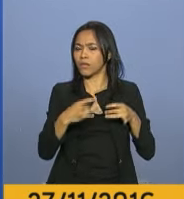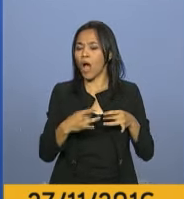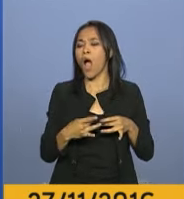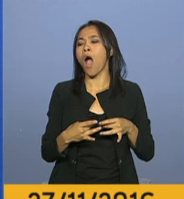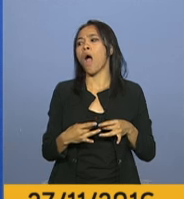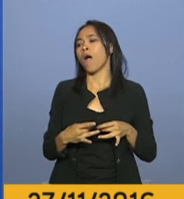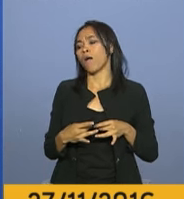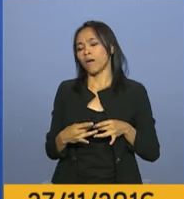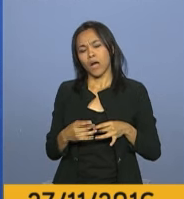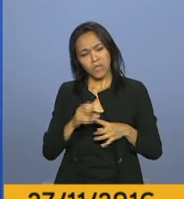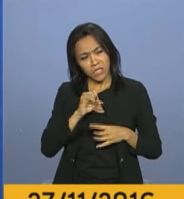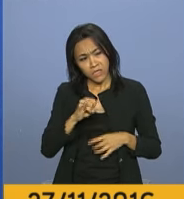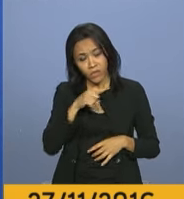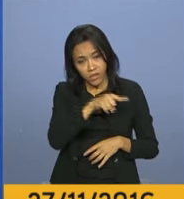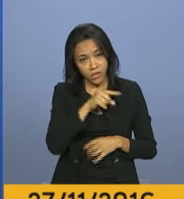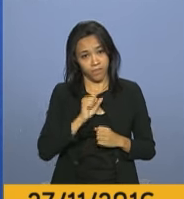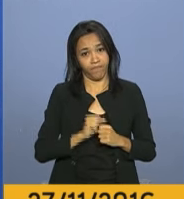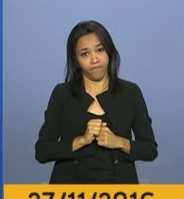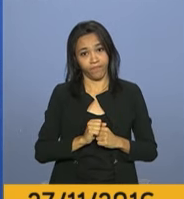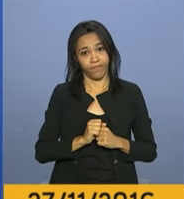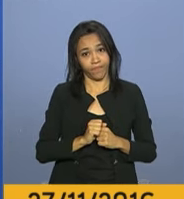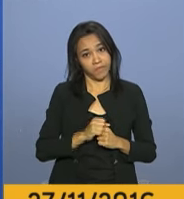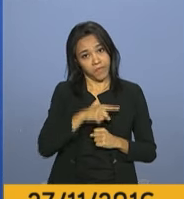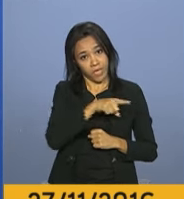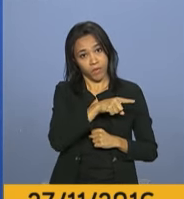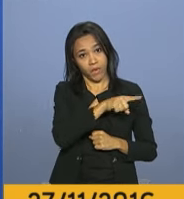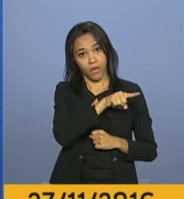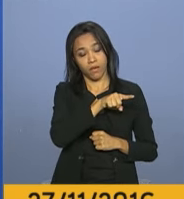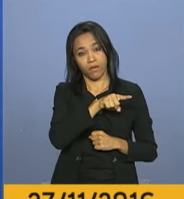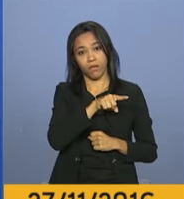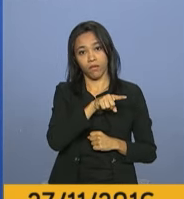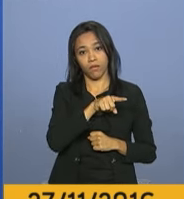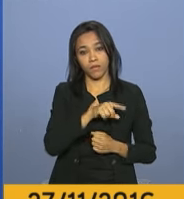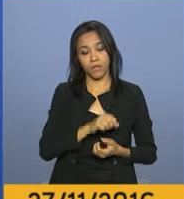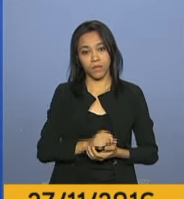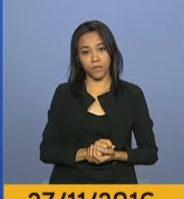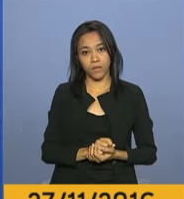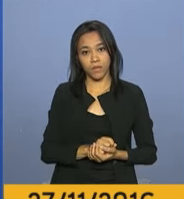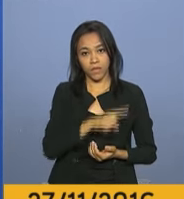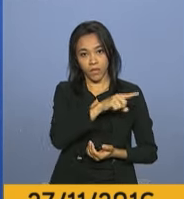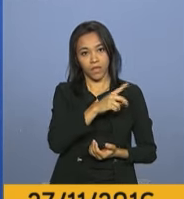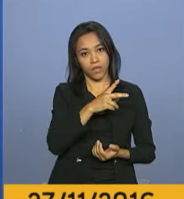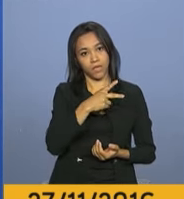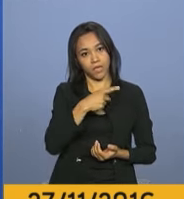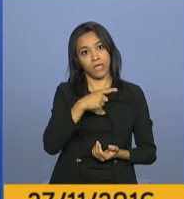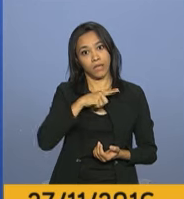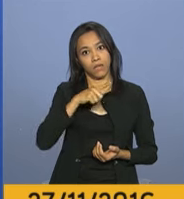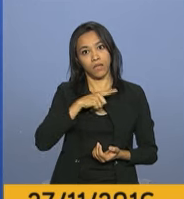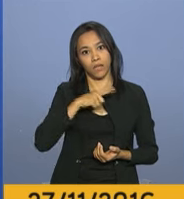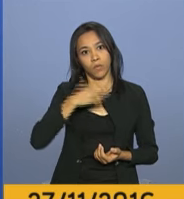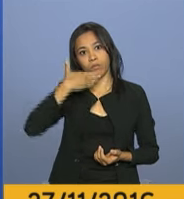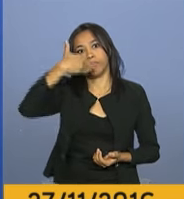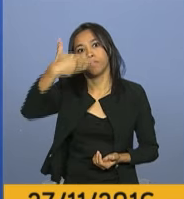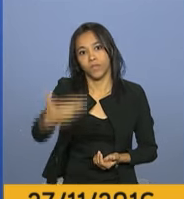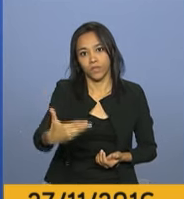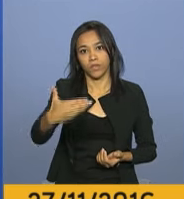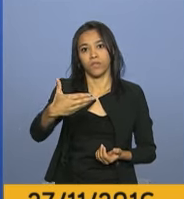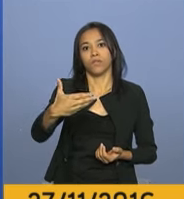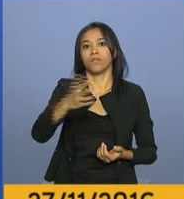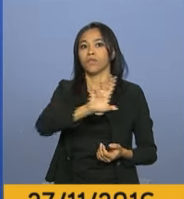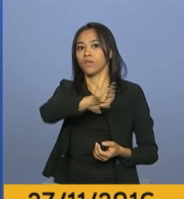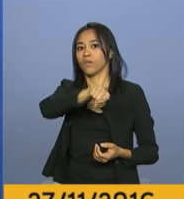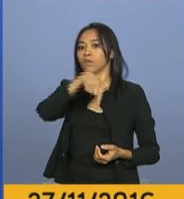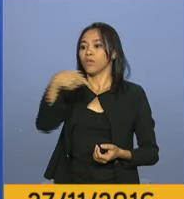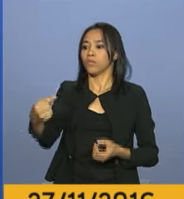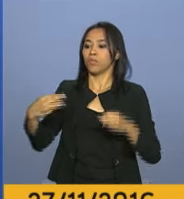se você... Sim, porque ele registrava que haveria um recurso hierárquico do IPHAN Nacional para